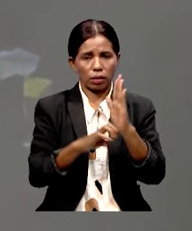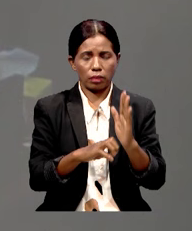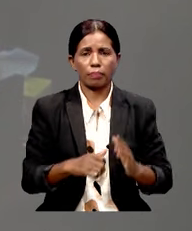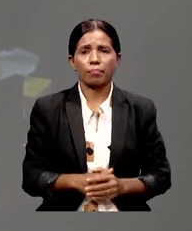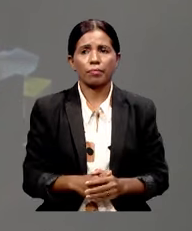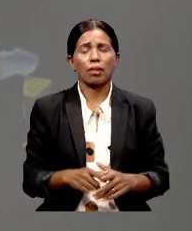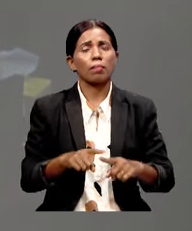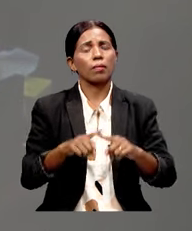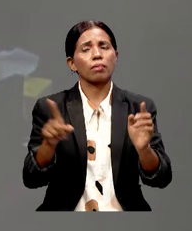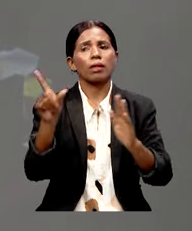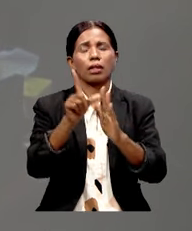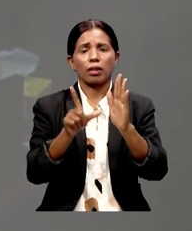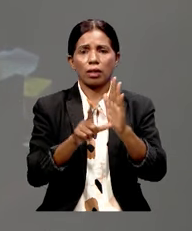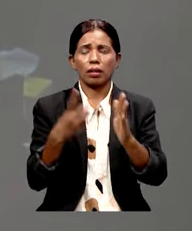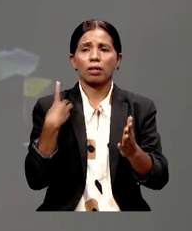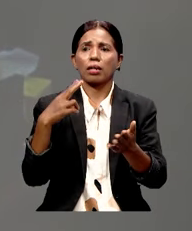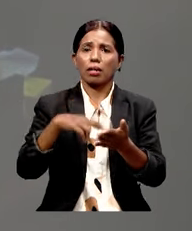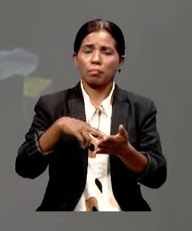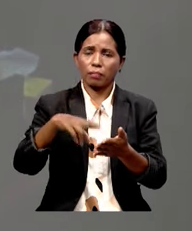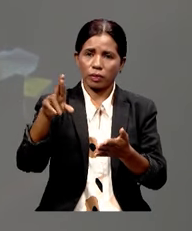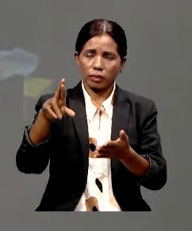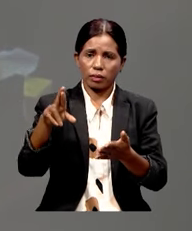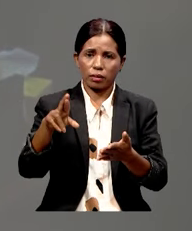Mas lei neve ita prova ne.